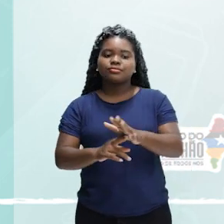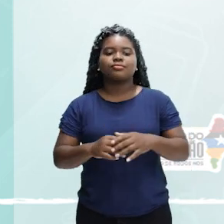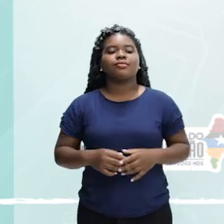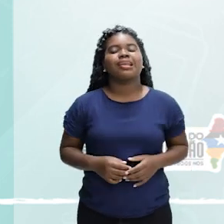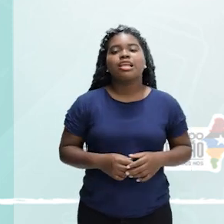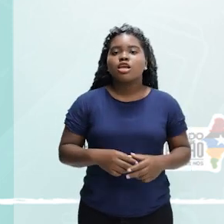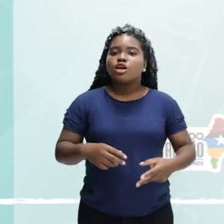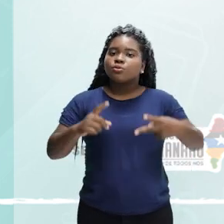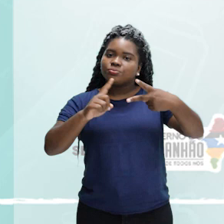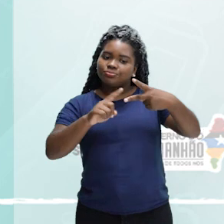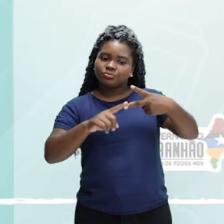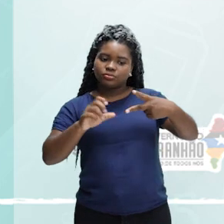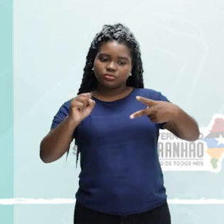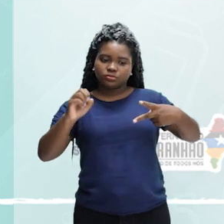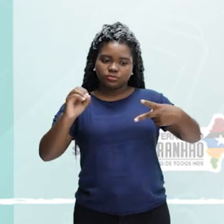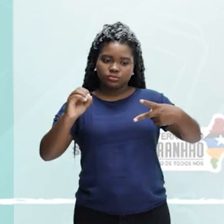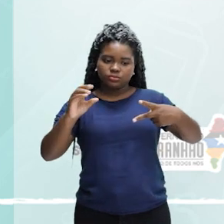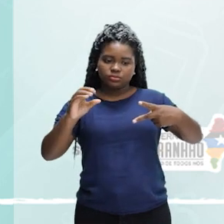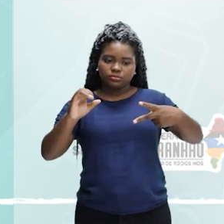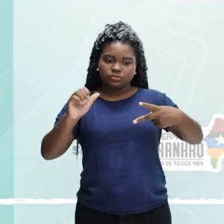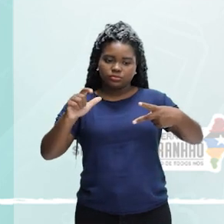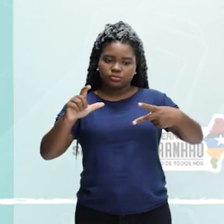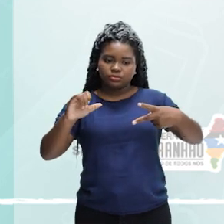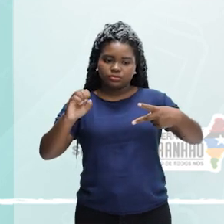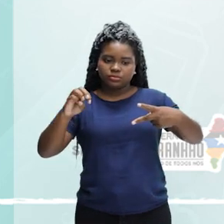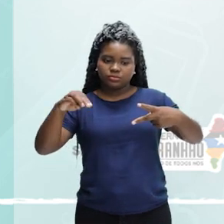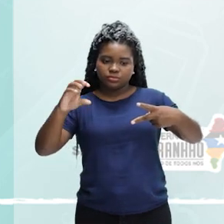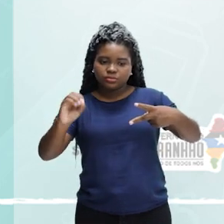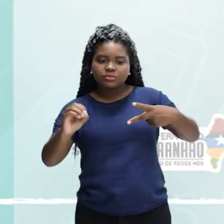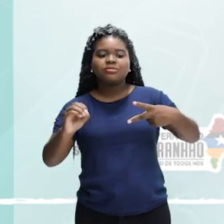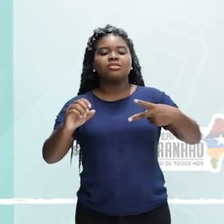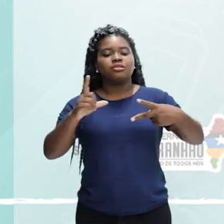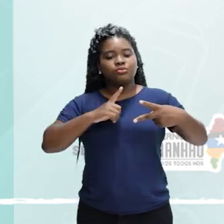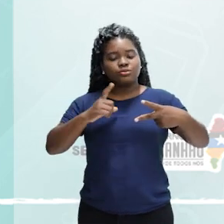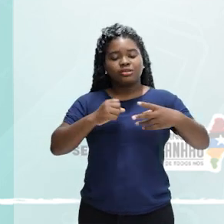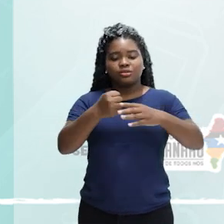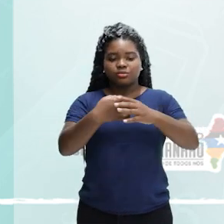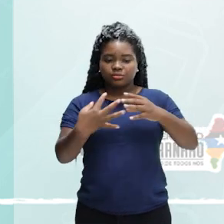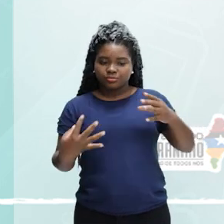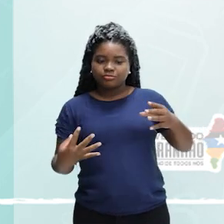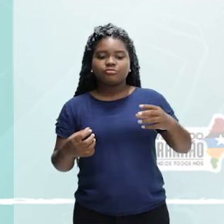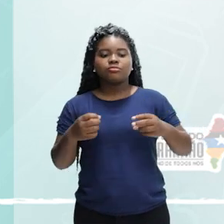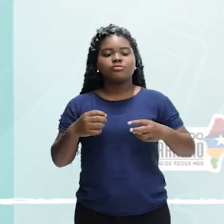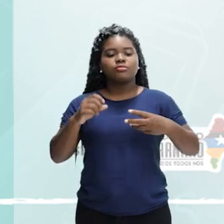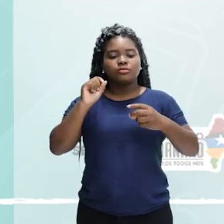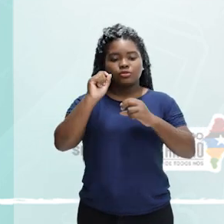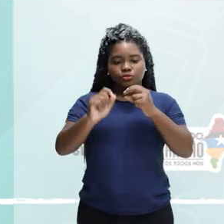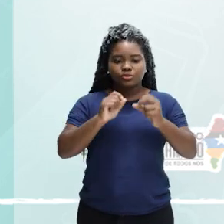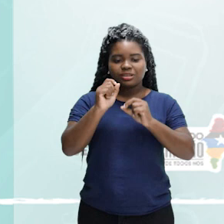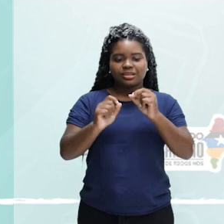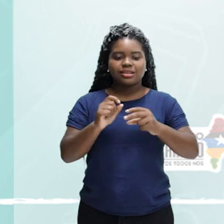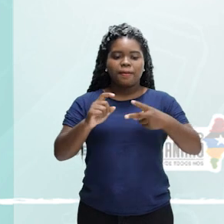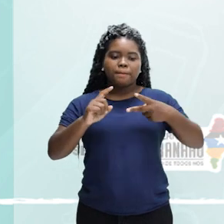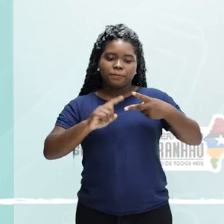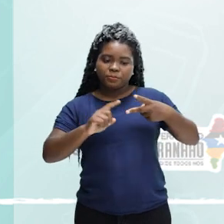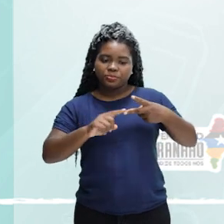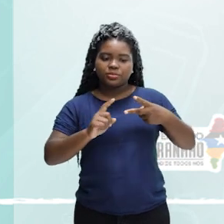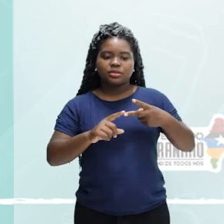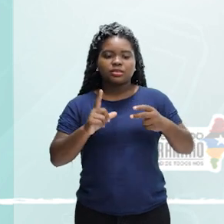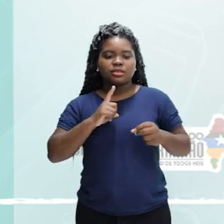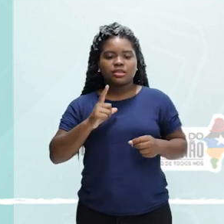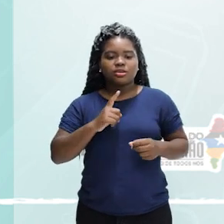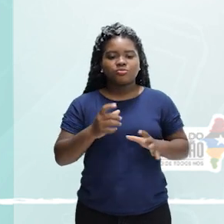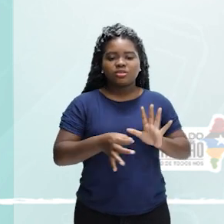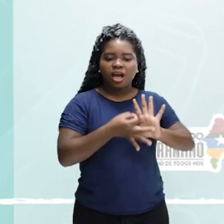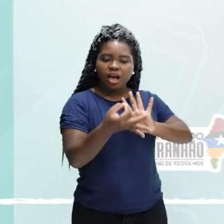modelo representativo, característico do Estado liberal, a ampliação da participação popular